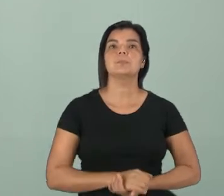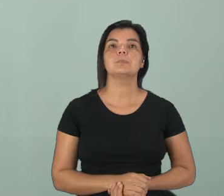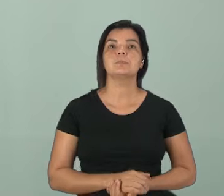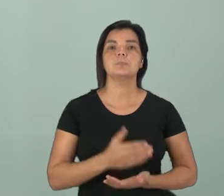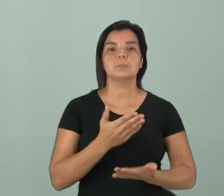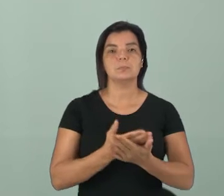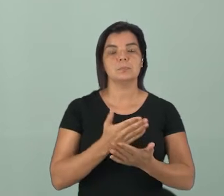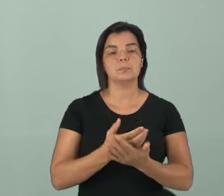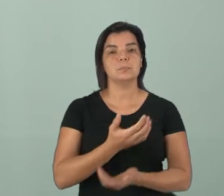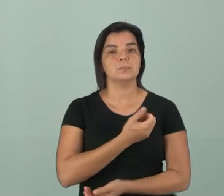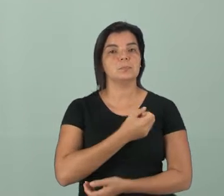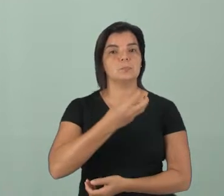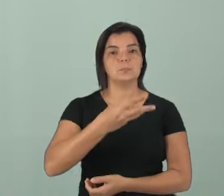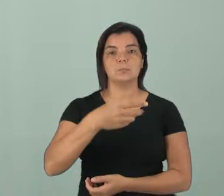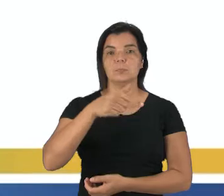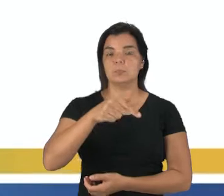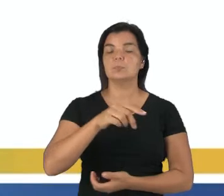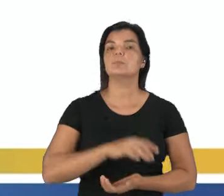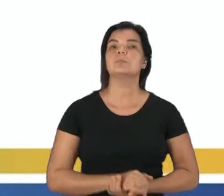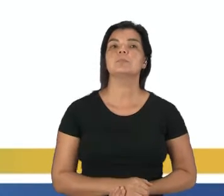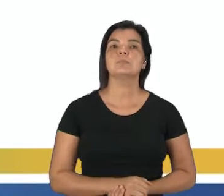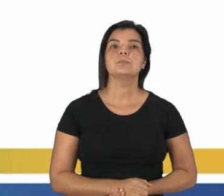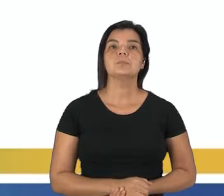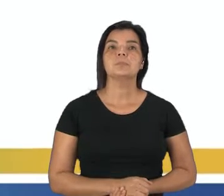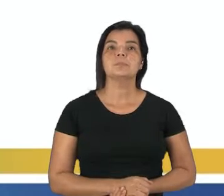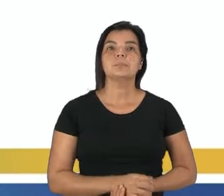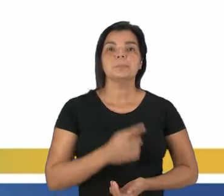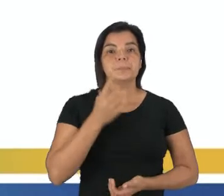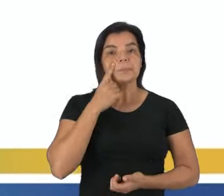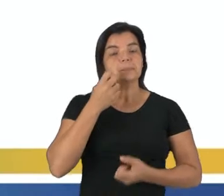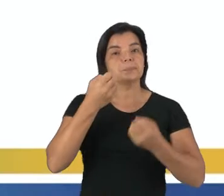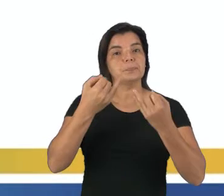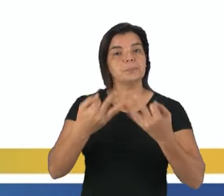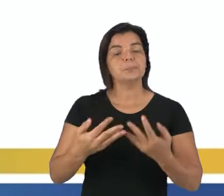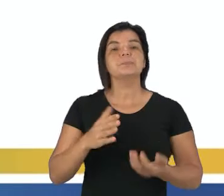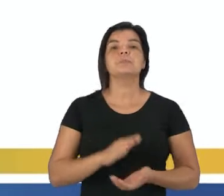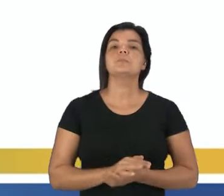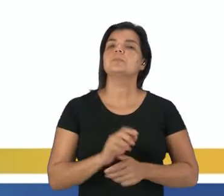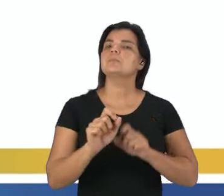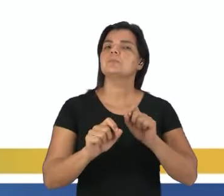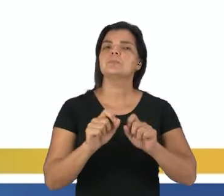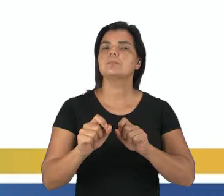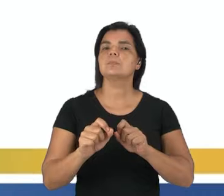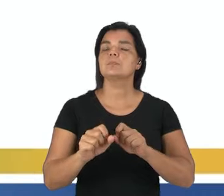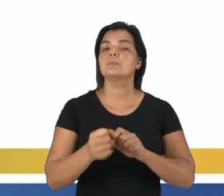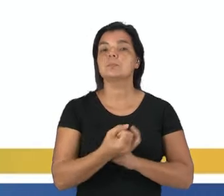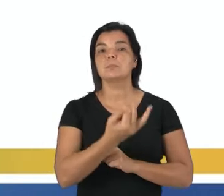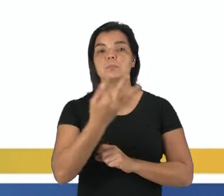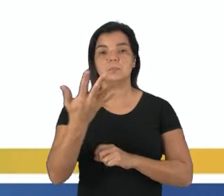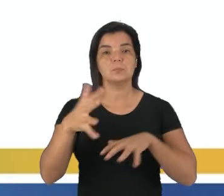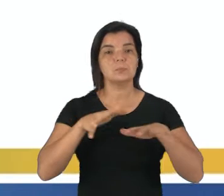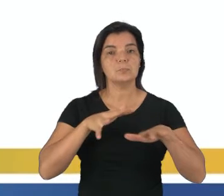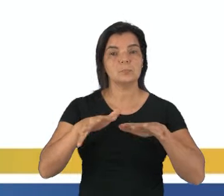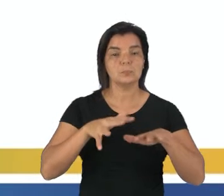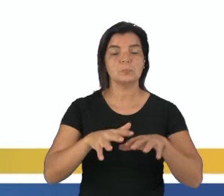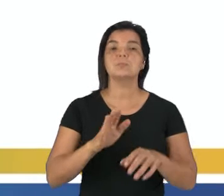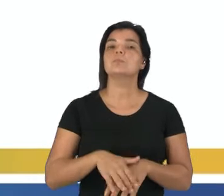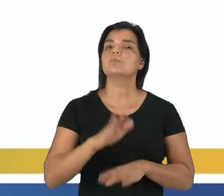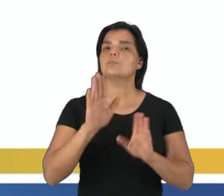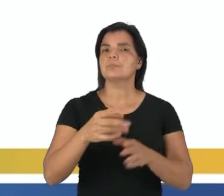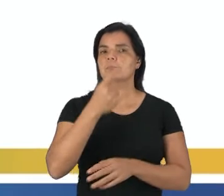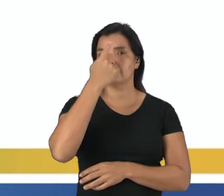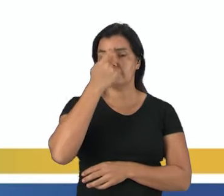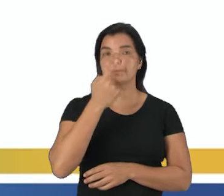na aula de número 35, quantidade de movimento. Então, vamos primeiro definir, pessoal, o que é quantidade de movimento. Tem uma foto importante ali já,